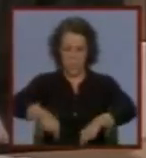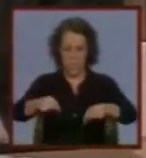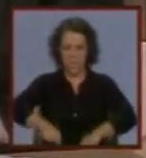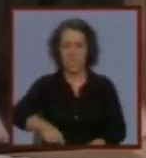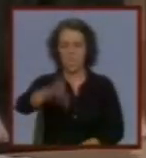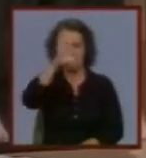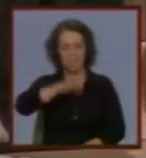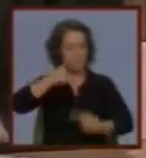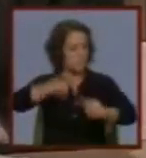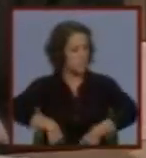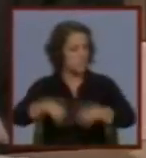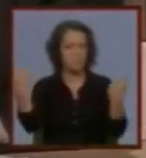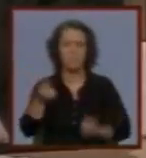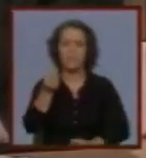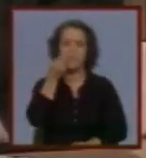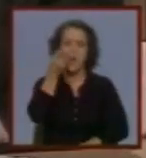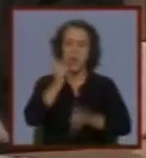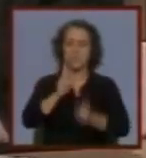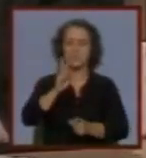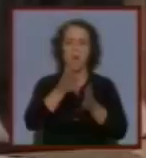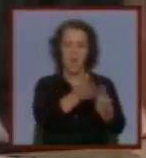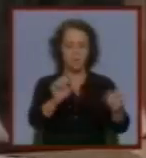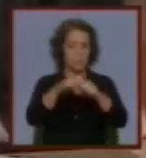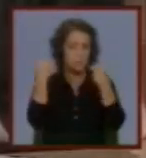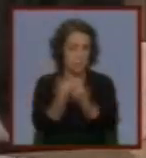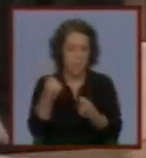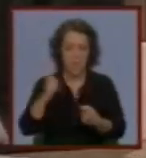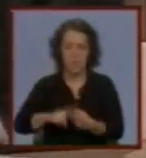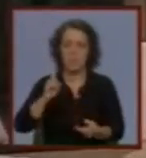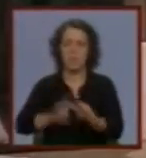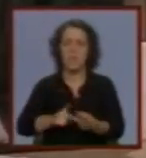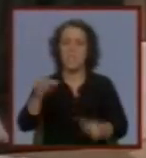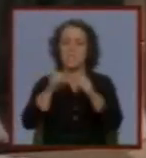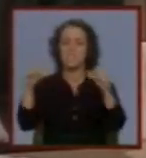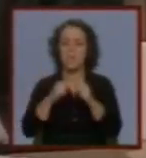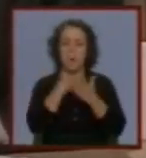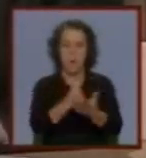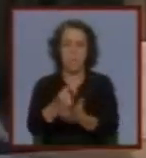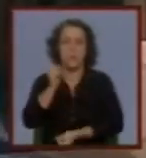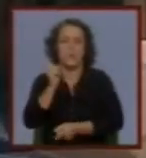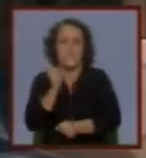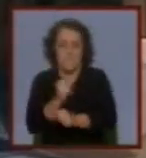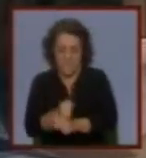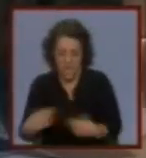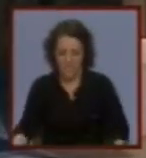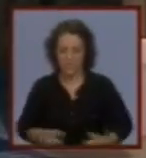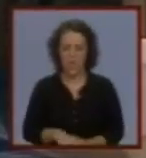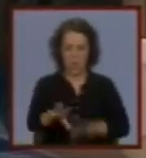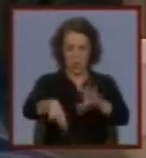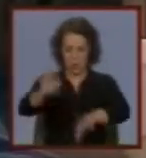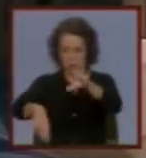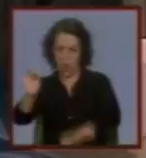na esfera pública definindo como é que faz a política de solidariedade social definindo Quais são os sistemas de incentivos escutando dos sistemas de incentivos